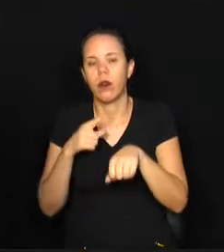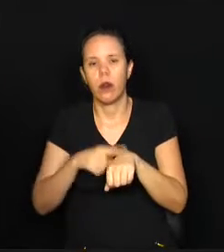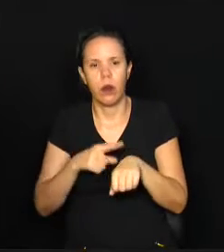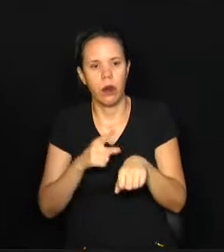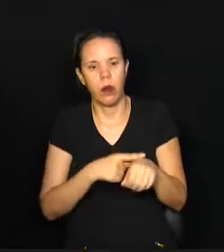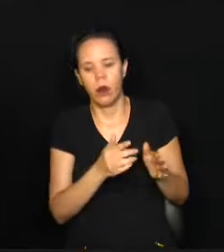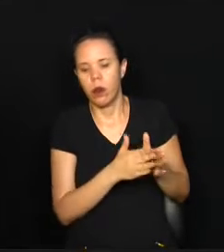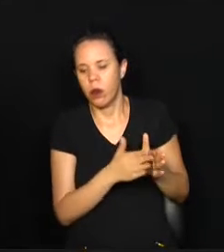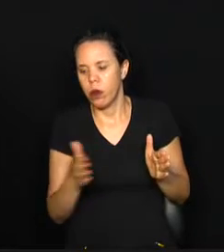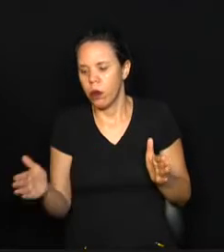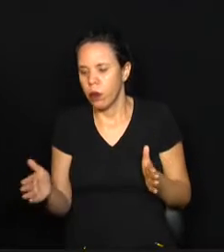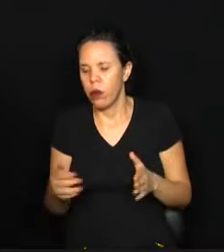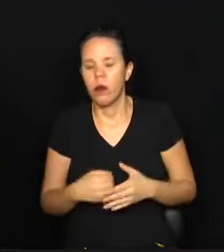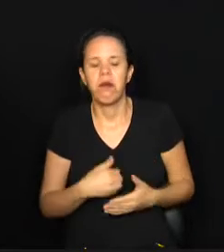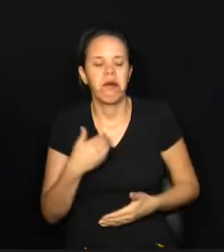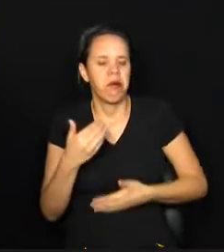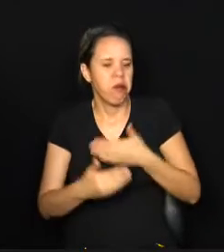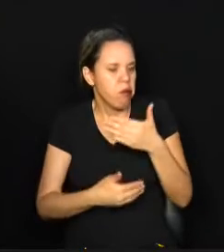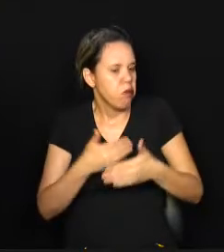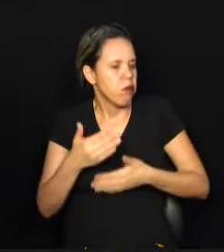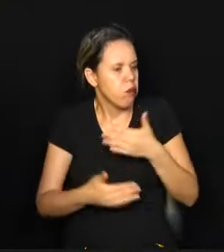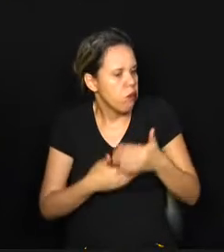ela foi,